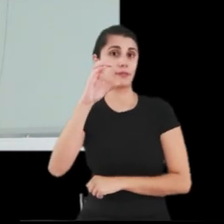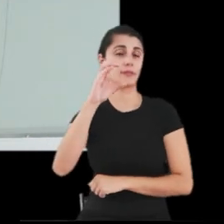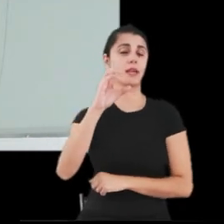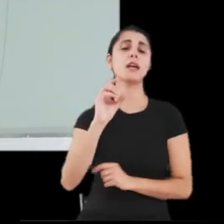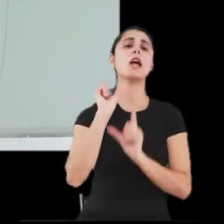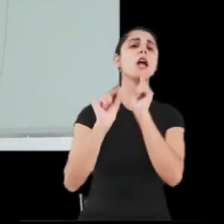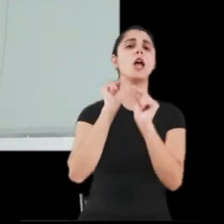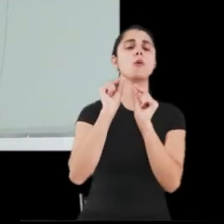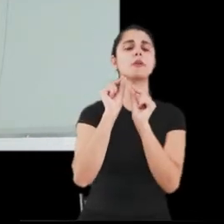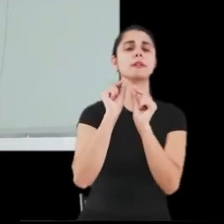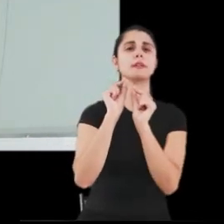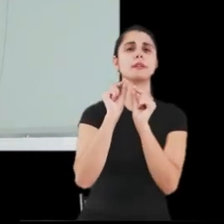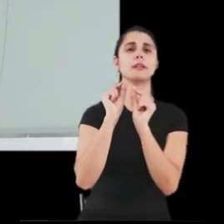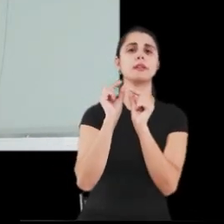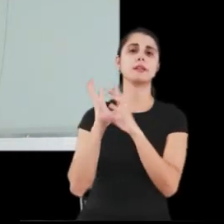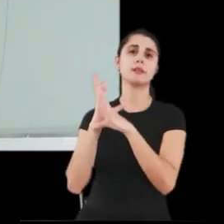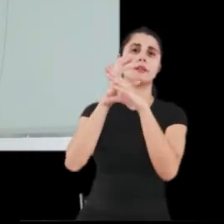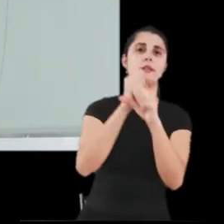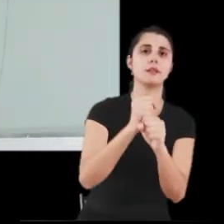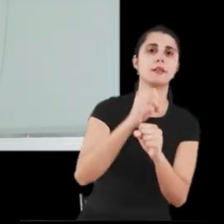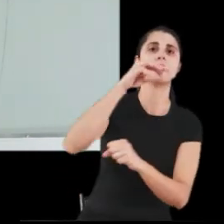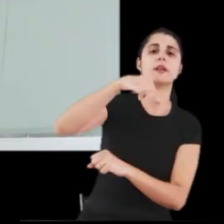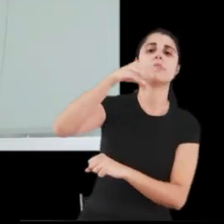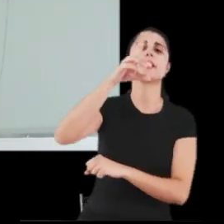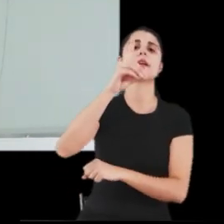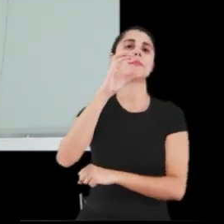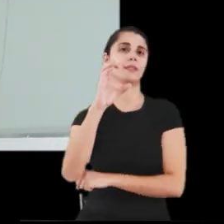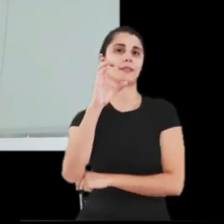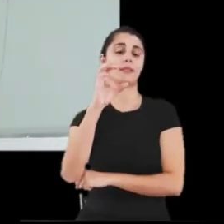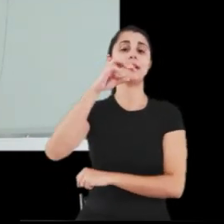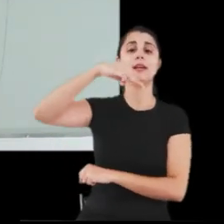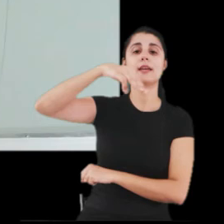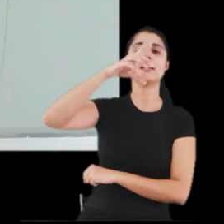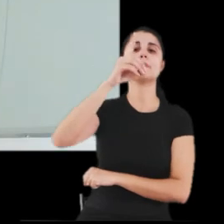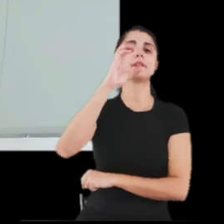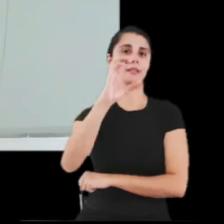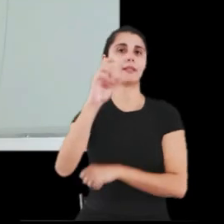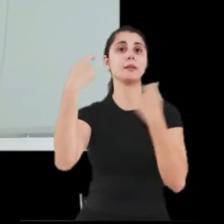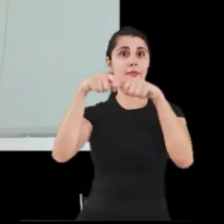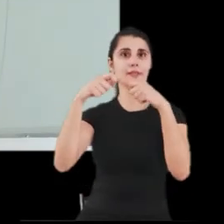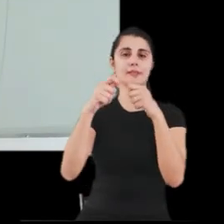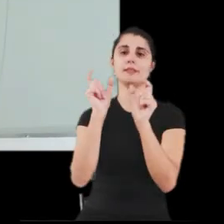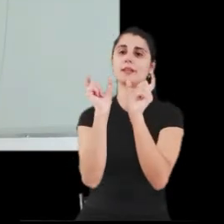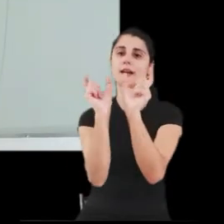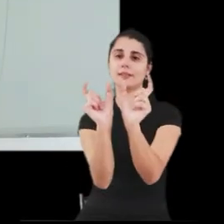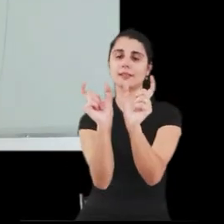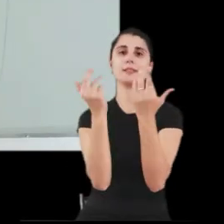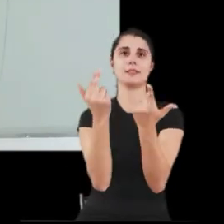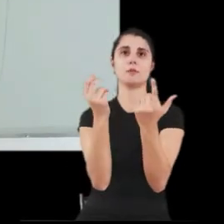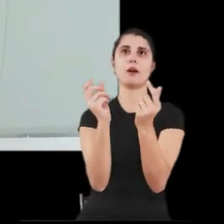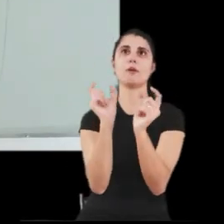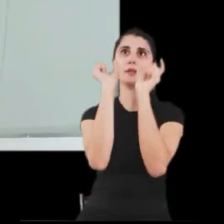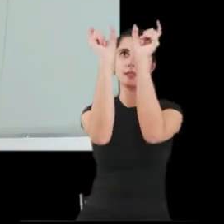que restou da operação do MDC. Lá eu escolhi as bases iguais e de menor